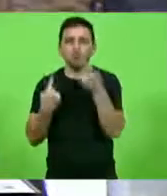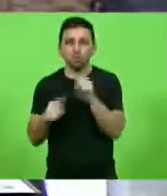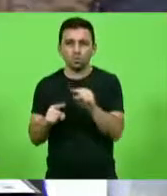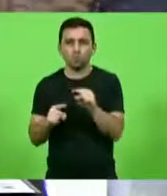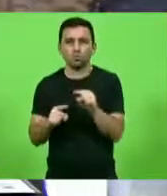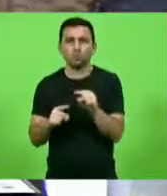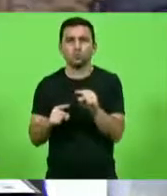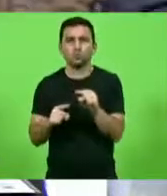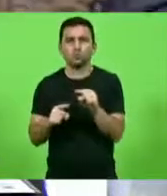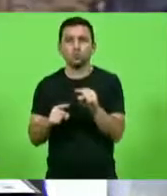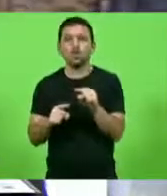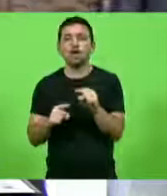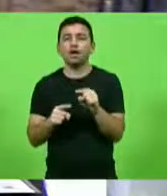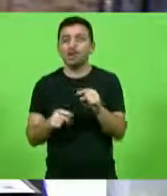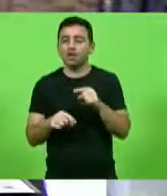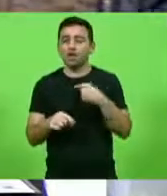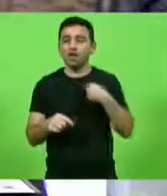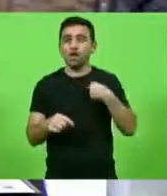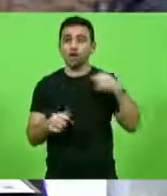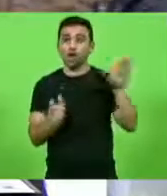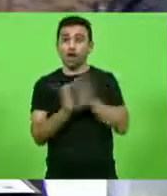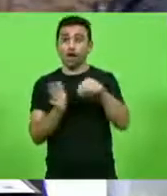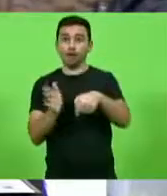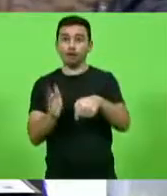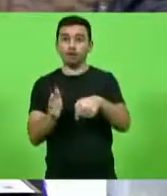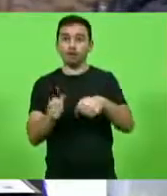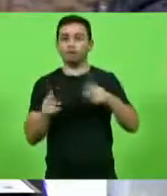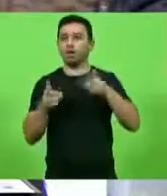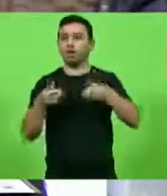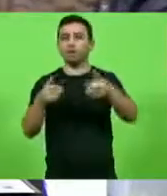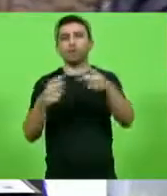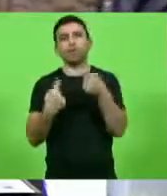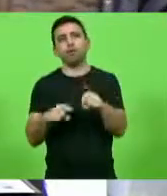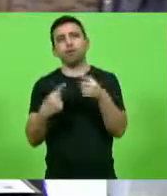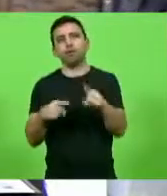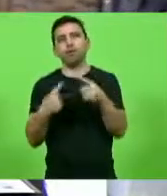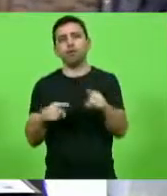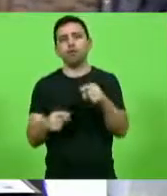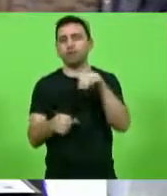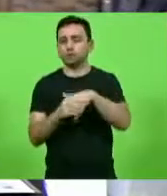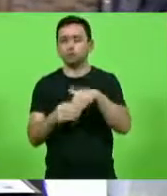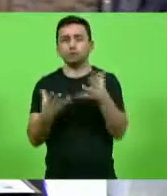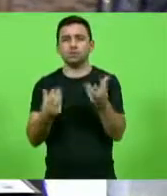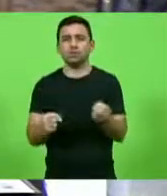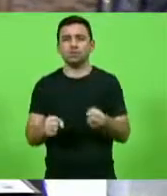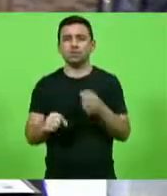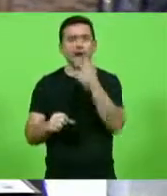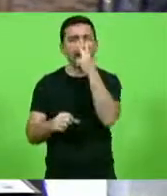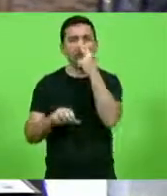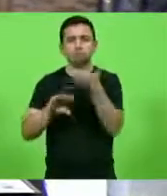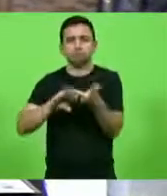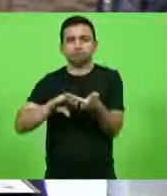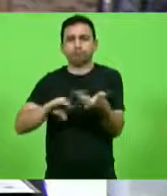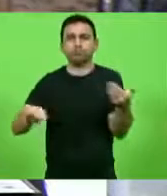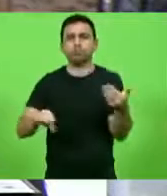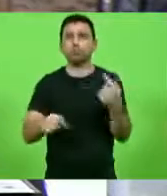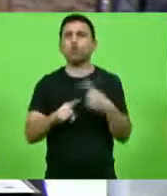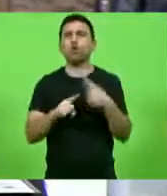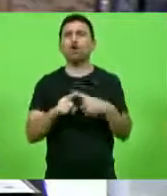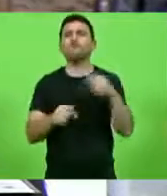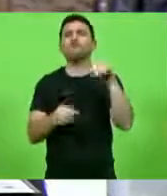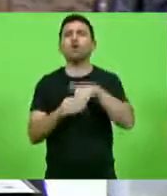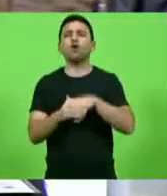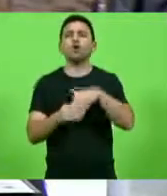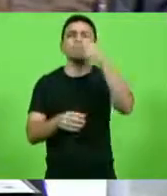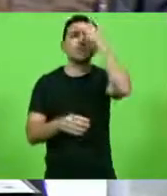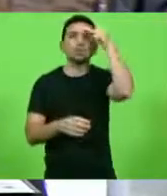desde a hora que eu cheguei aqui na Assembleia Legislativa que eu estou votando contra projeto segregador. Por que que nós votamos aqui